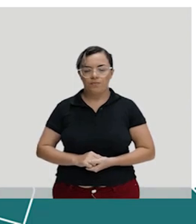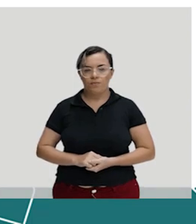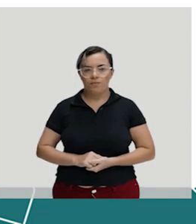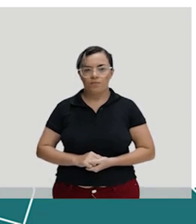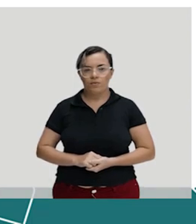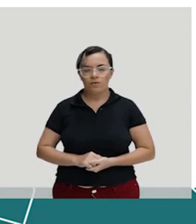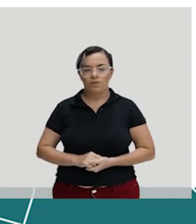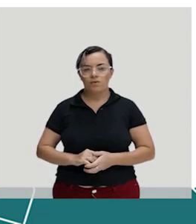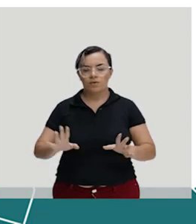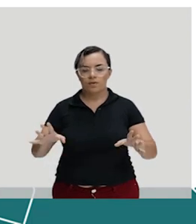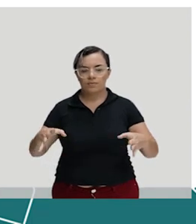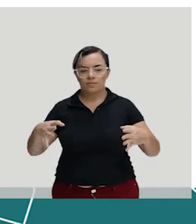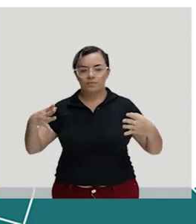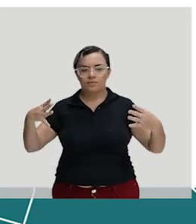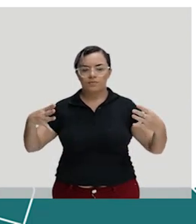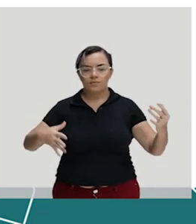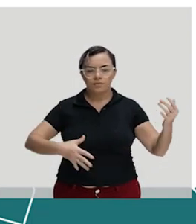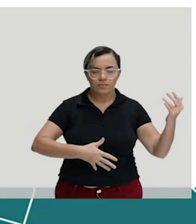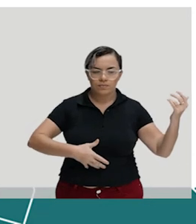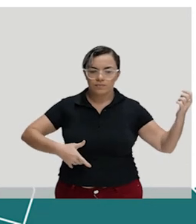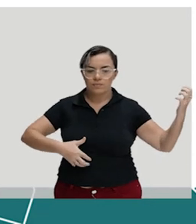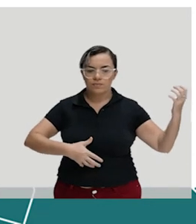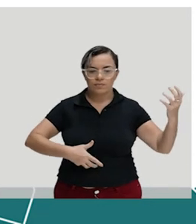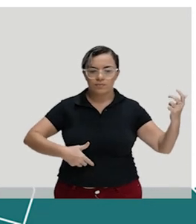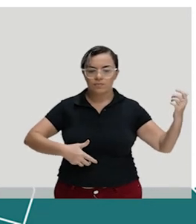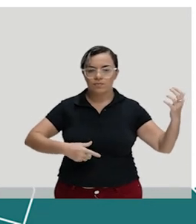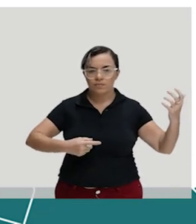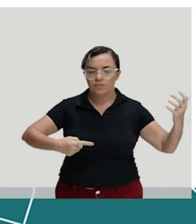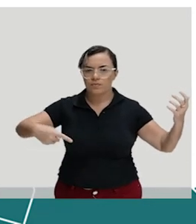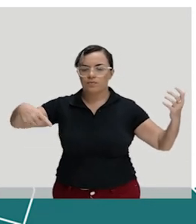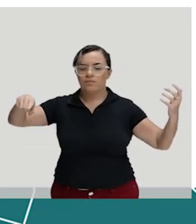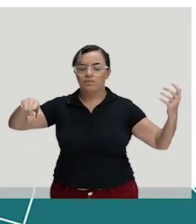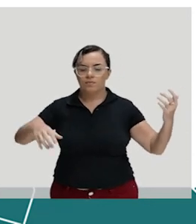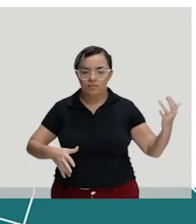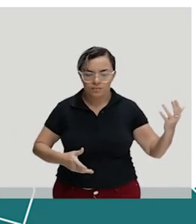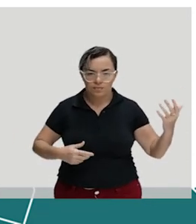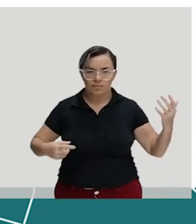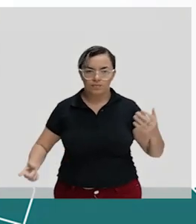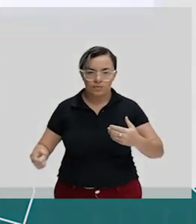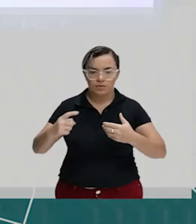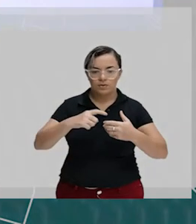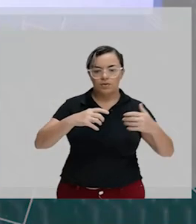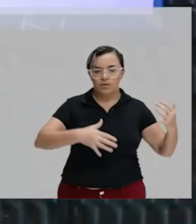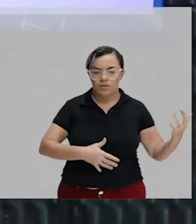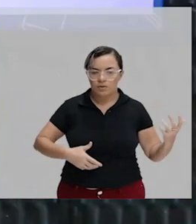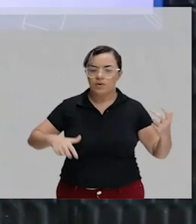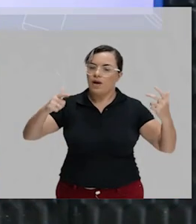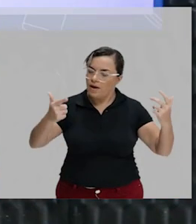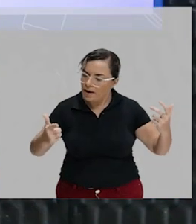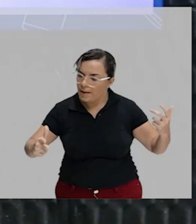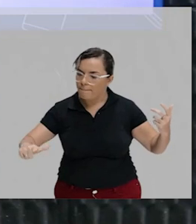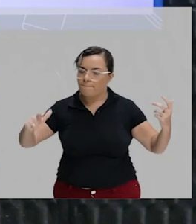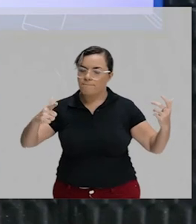olha aqui ó violões vão violões Tá certo repetindo